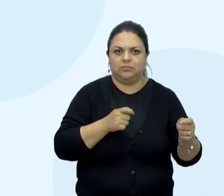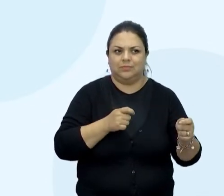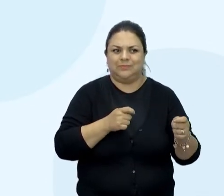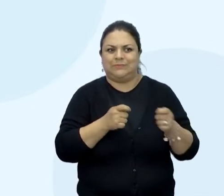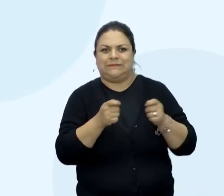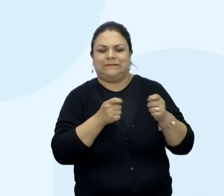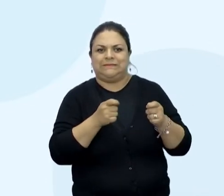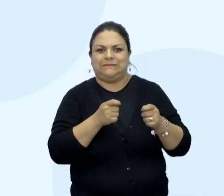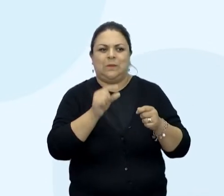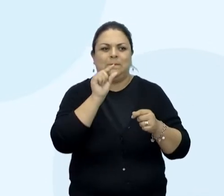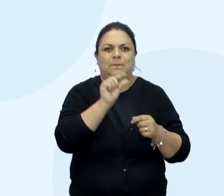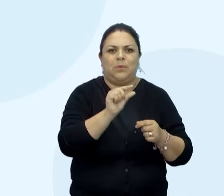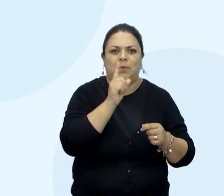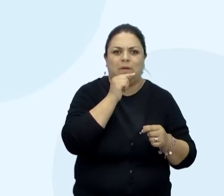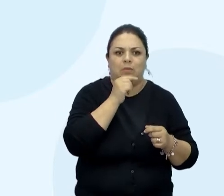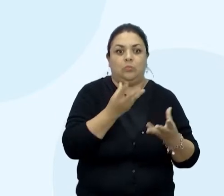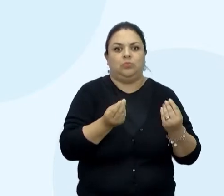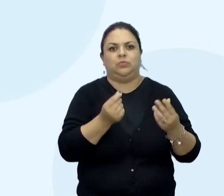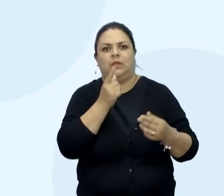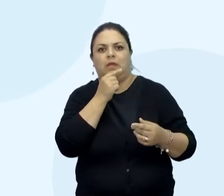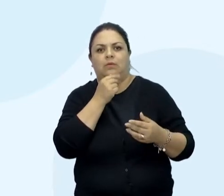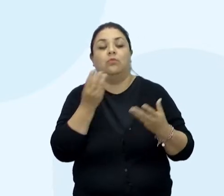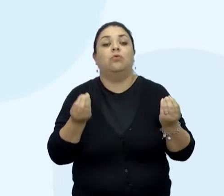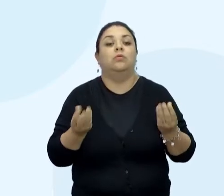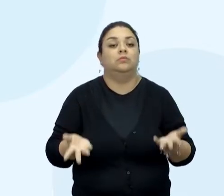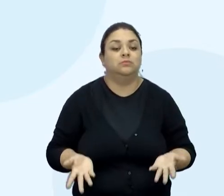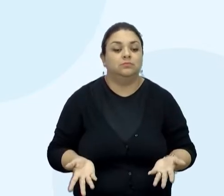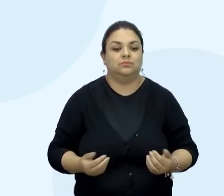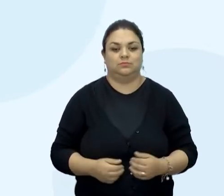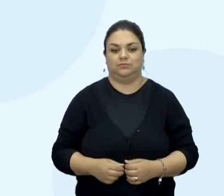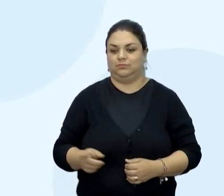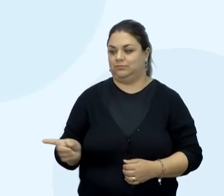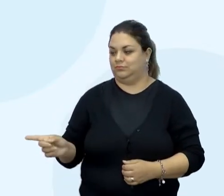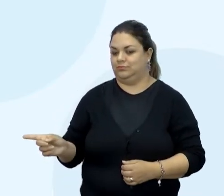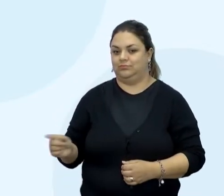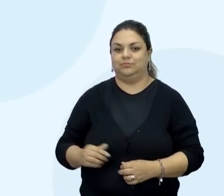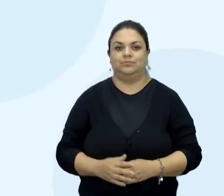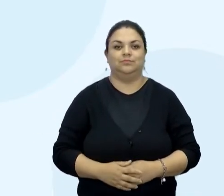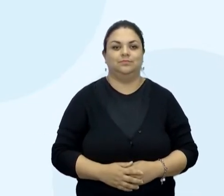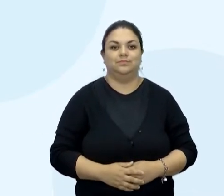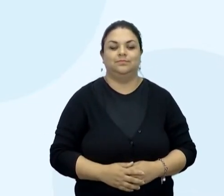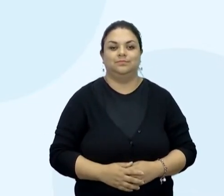você sabe que não é pouca coisa. E há algum ponto de atenção